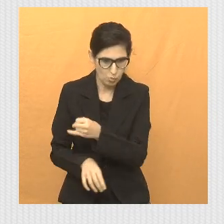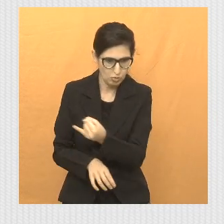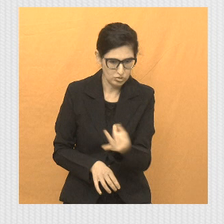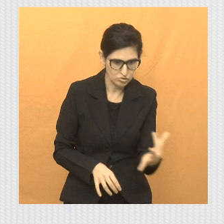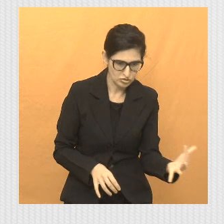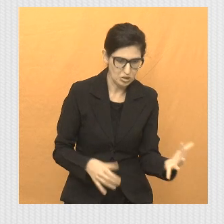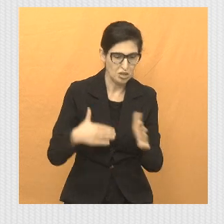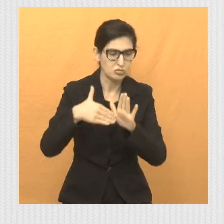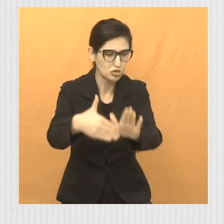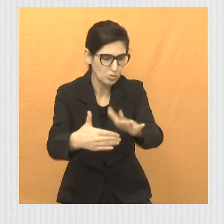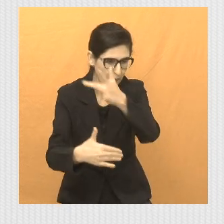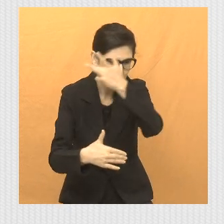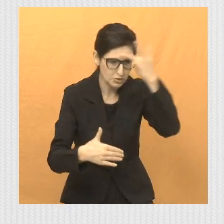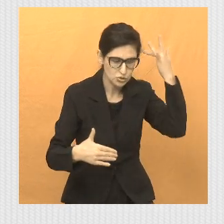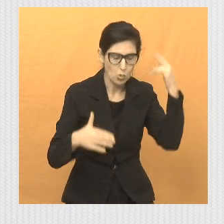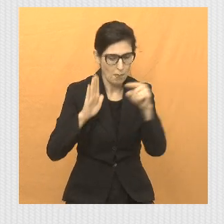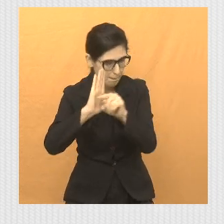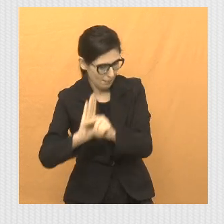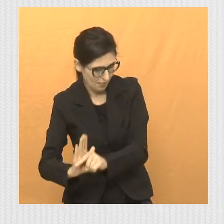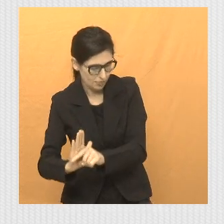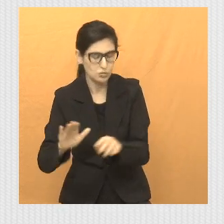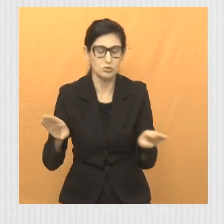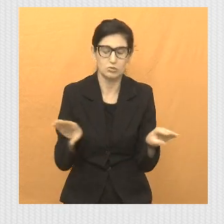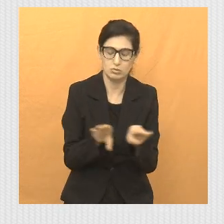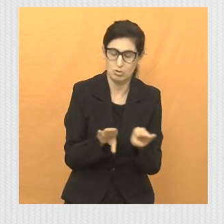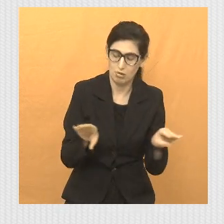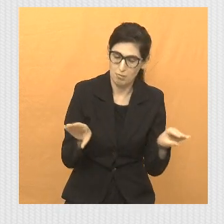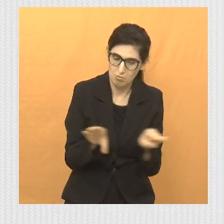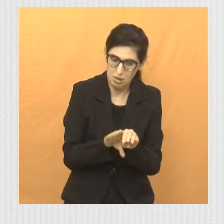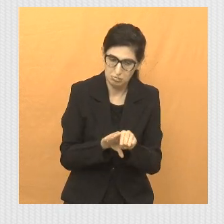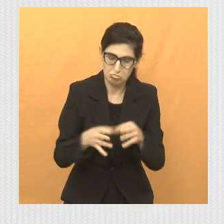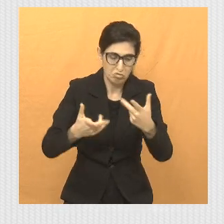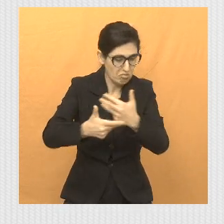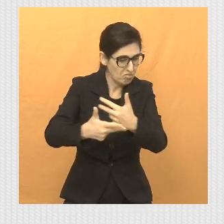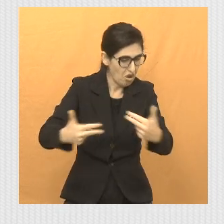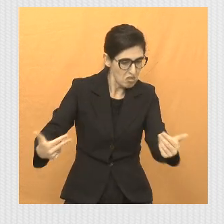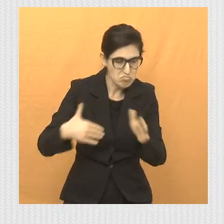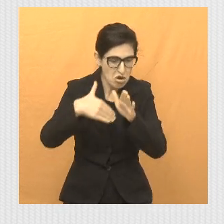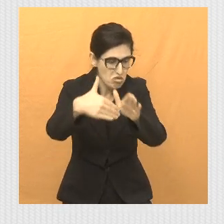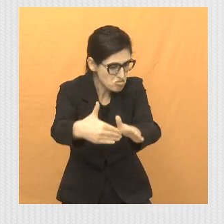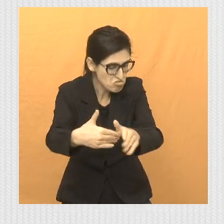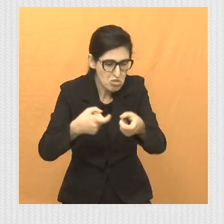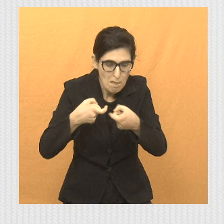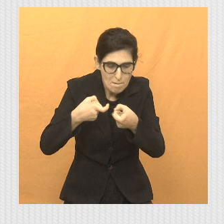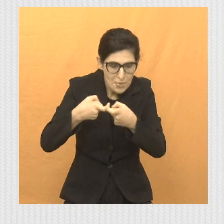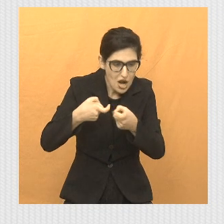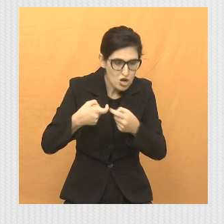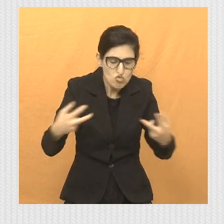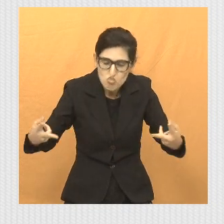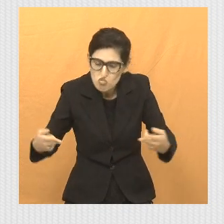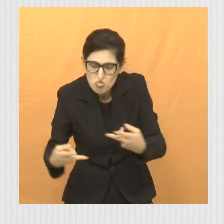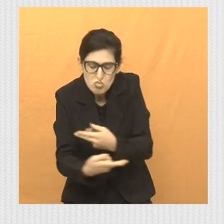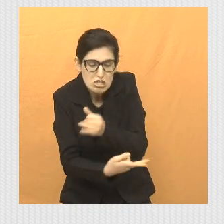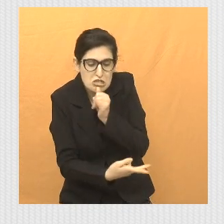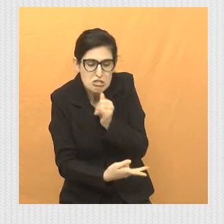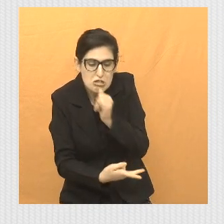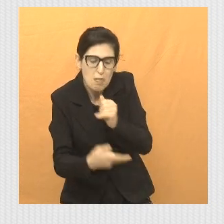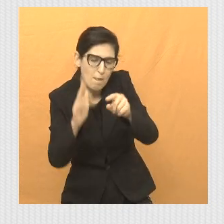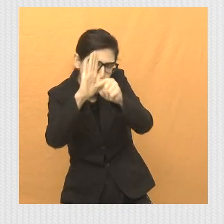pequena redução, o número de procedimentos também apresentou uma discreta redução e